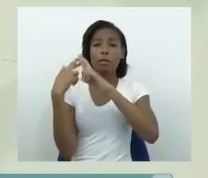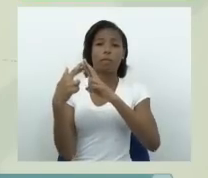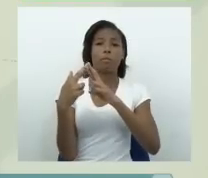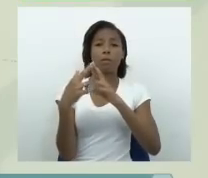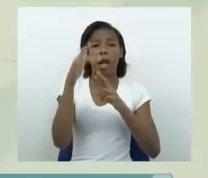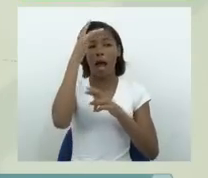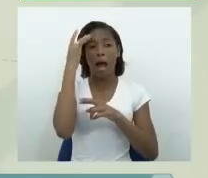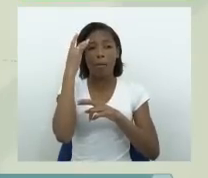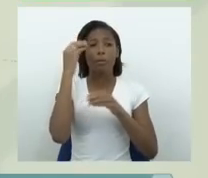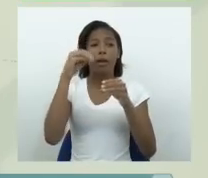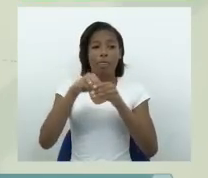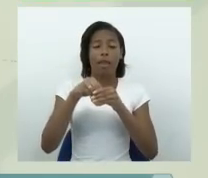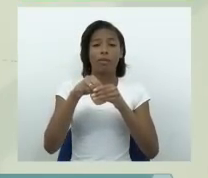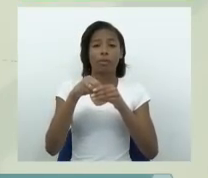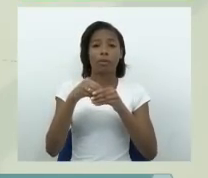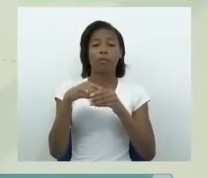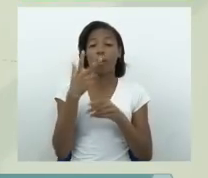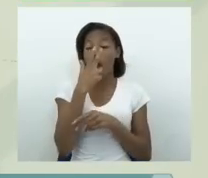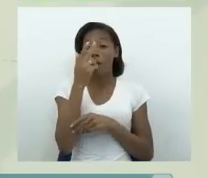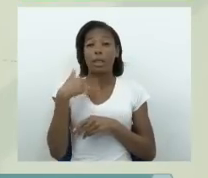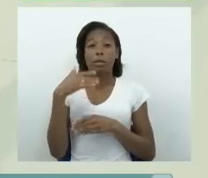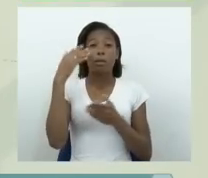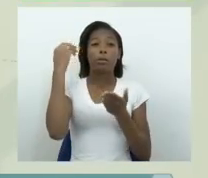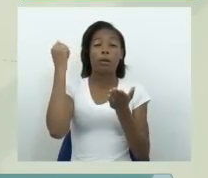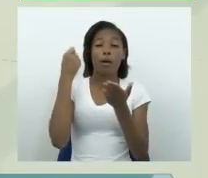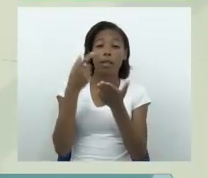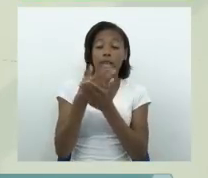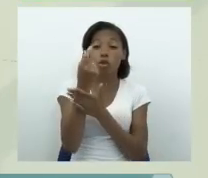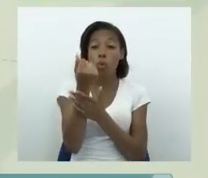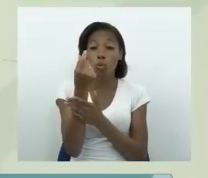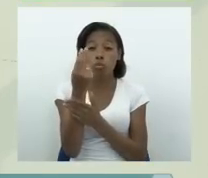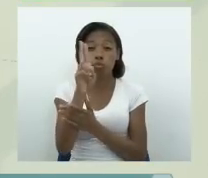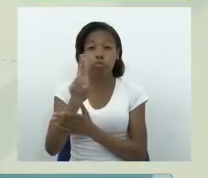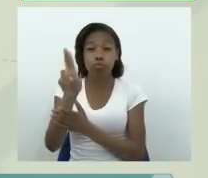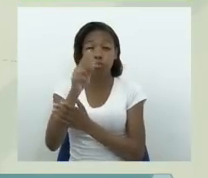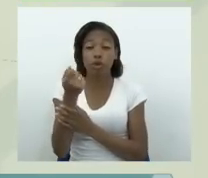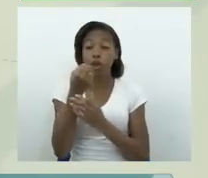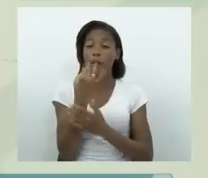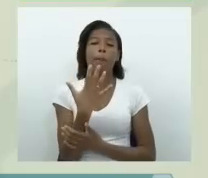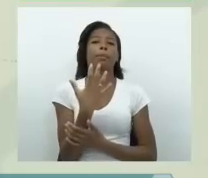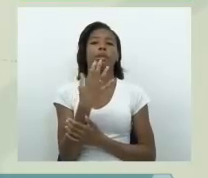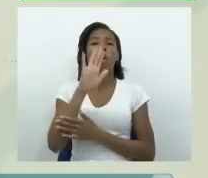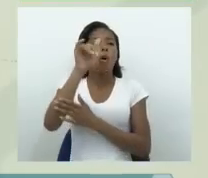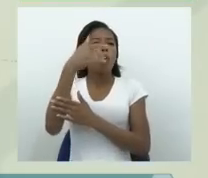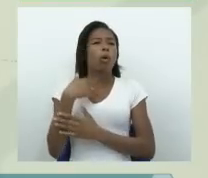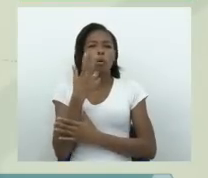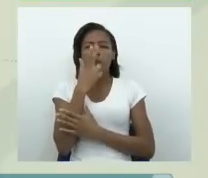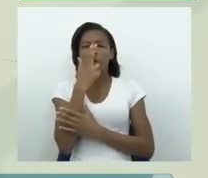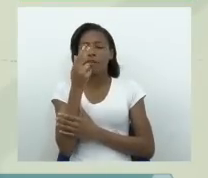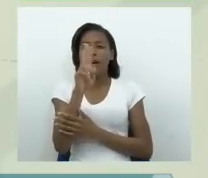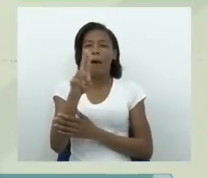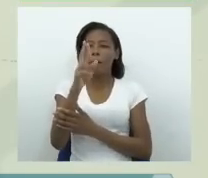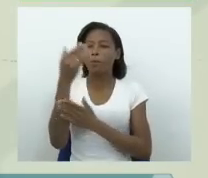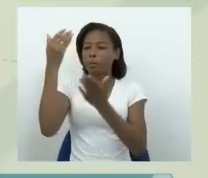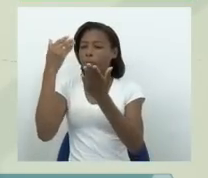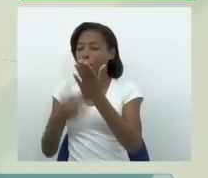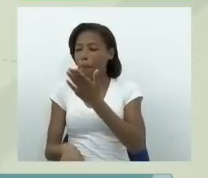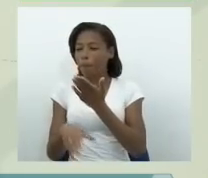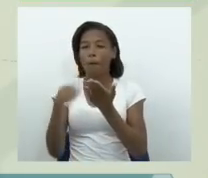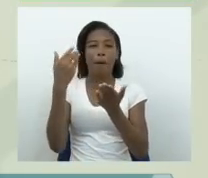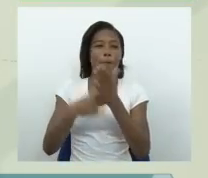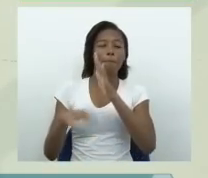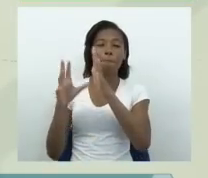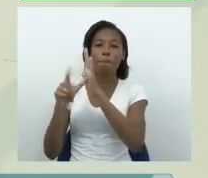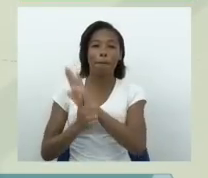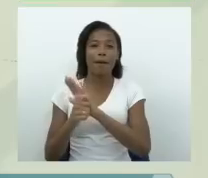grande gestor público é aquele que gasta bem o dinheiro que a cidade arrecada. Quando você gasta mal, você tem